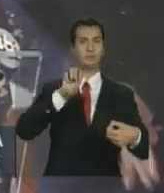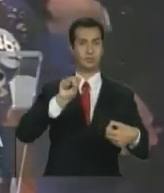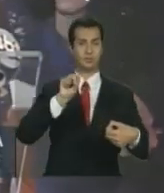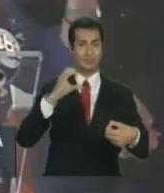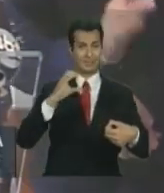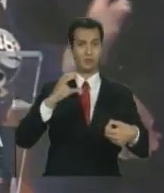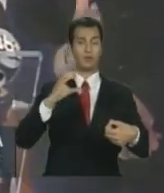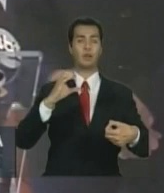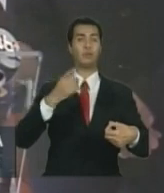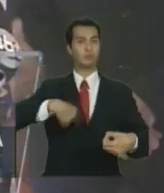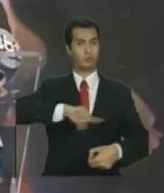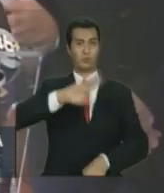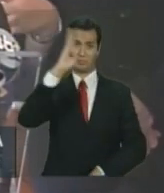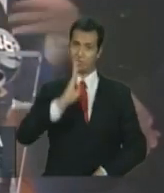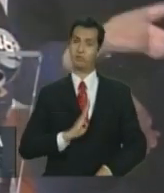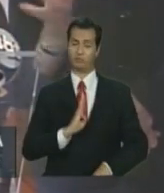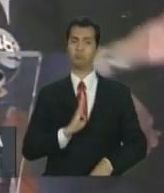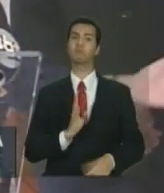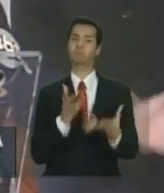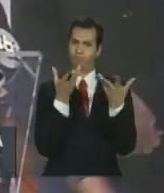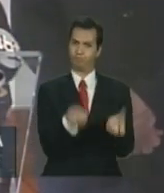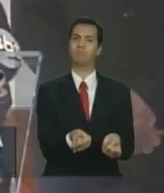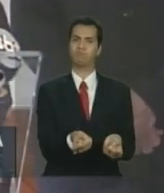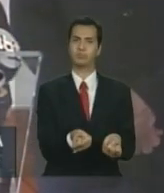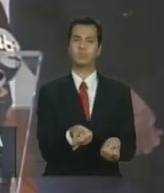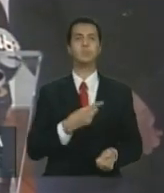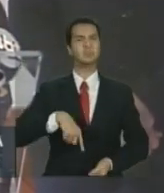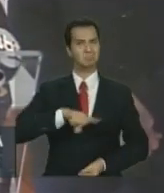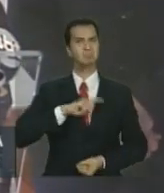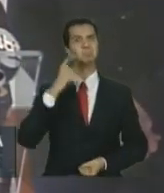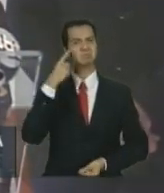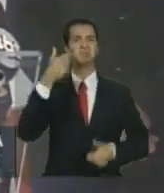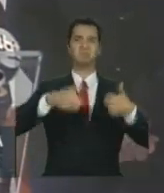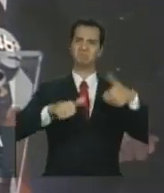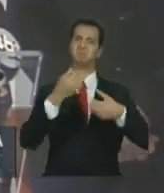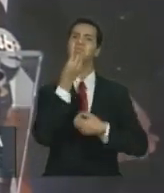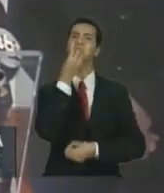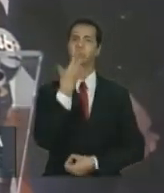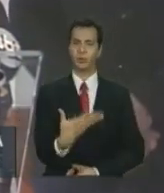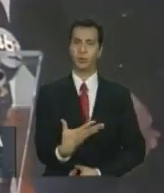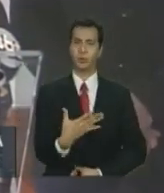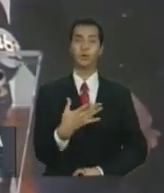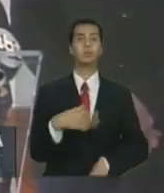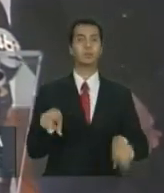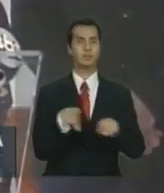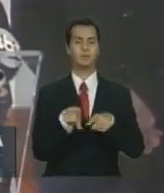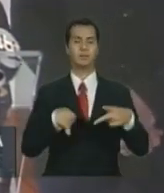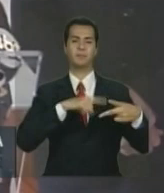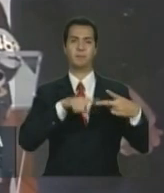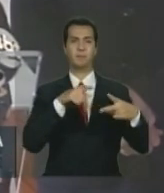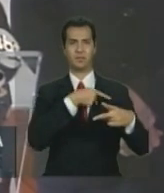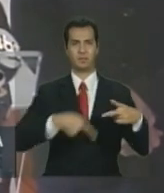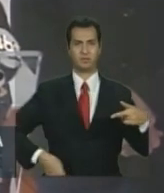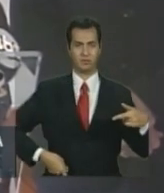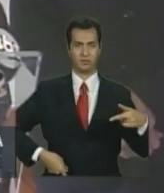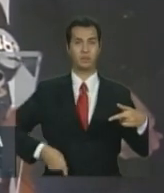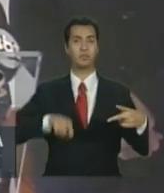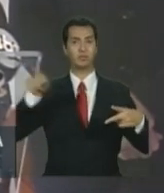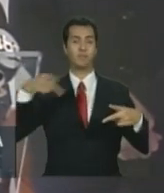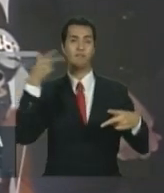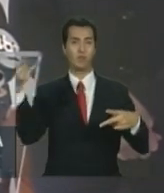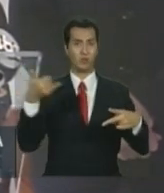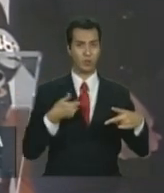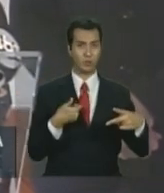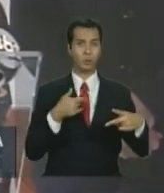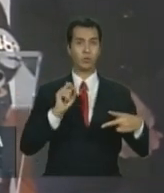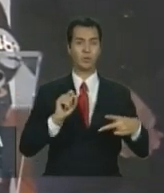né, nós fizemos um balanço positivo disso. Ele reiterou a importância